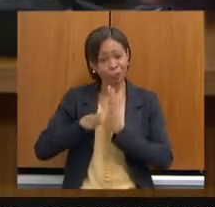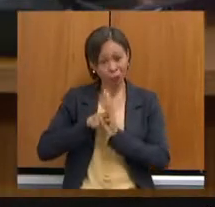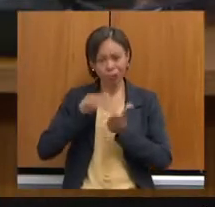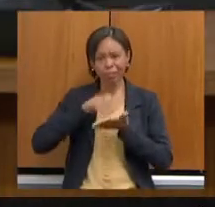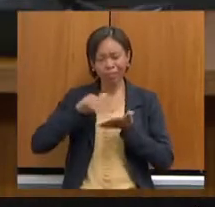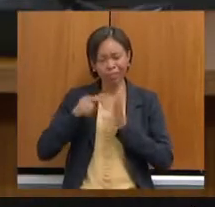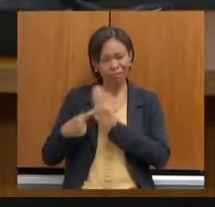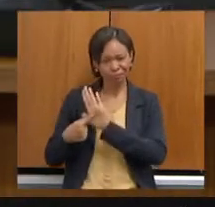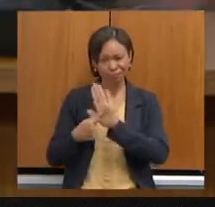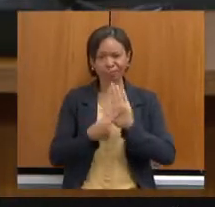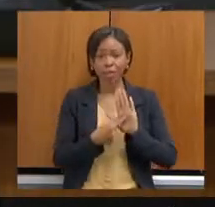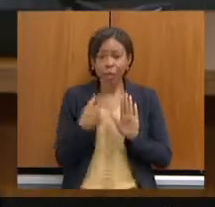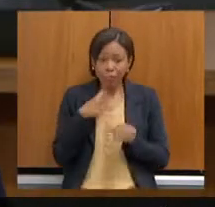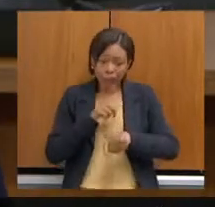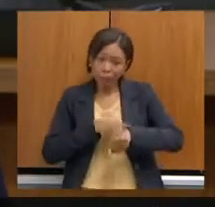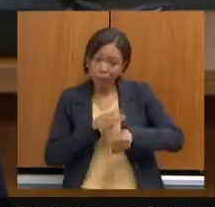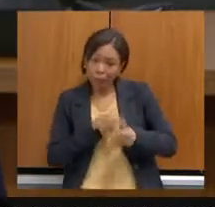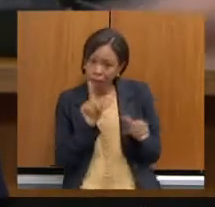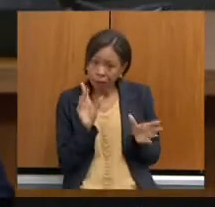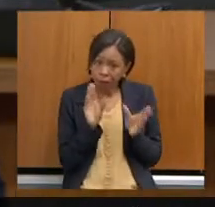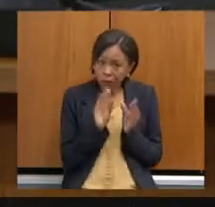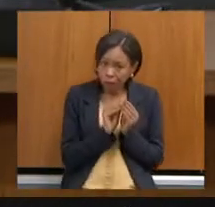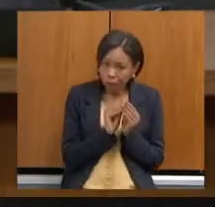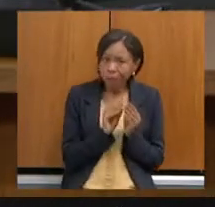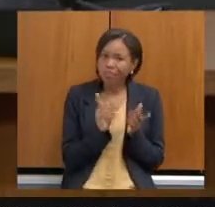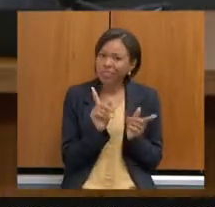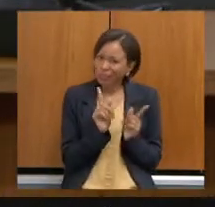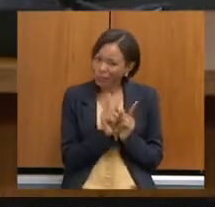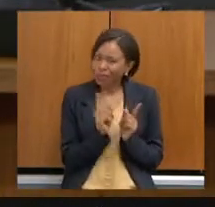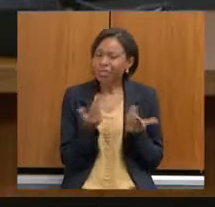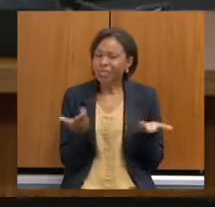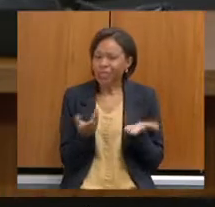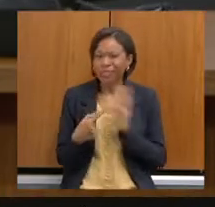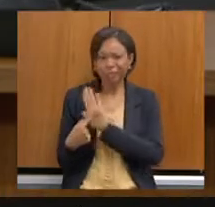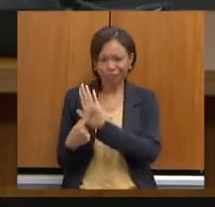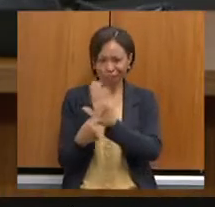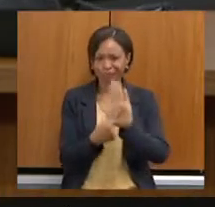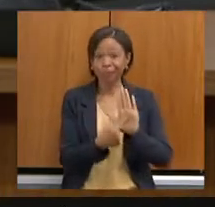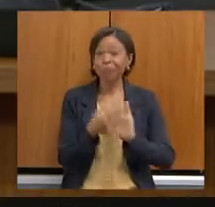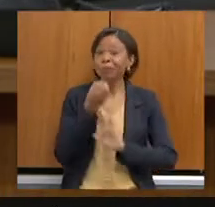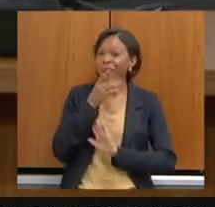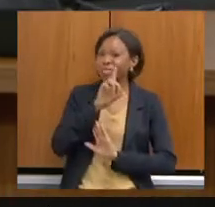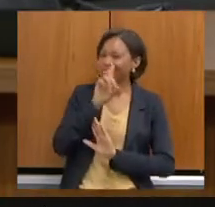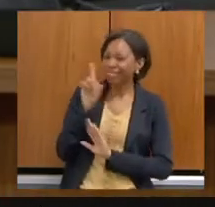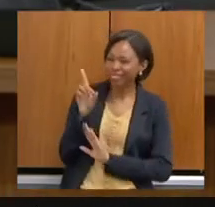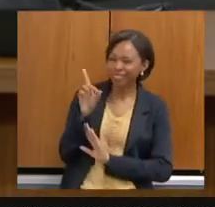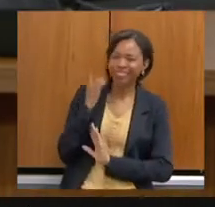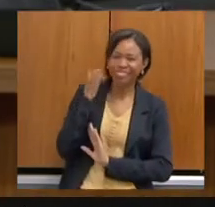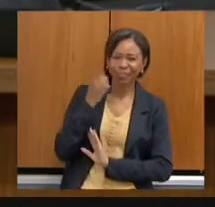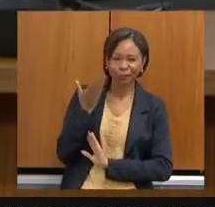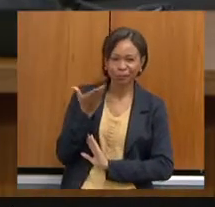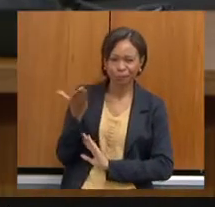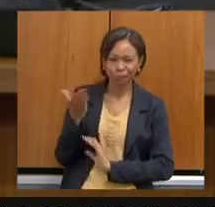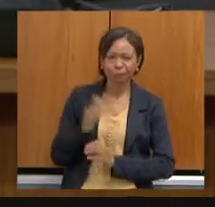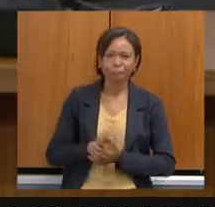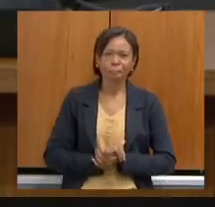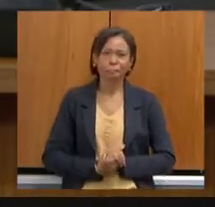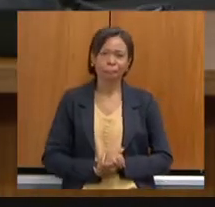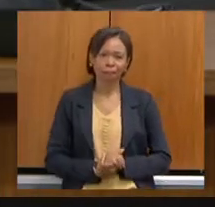como meu tempo é curto já vamos começar com apresentação Bom dia deputada vai